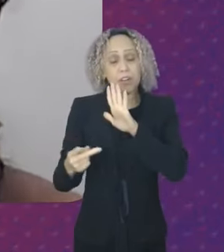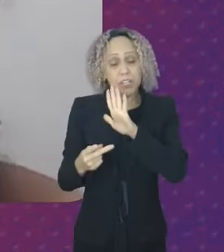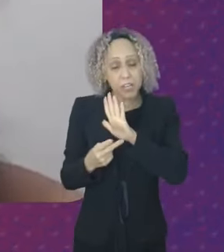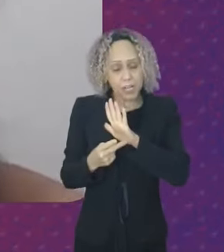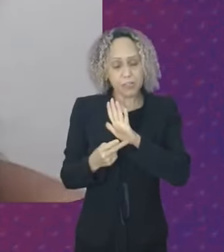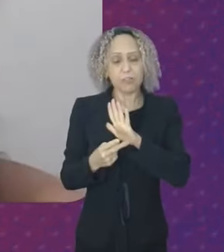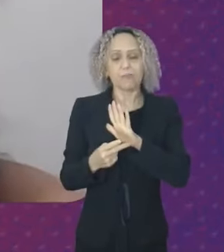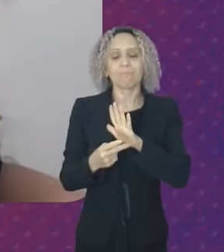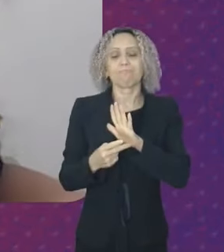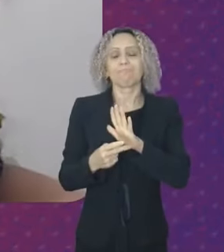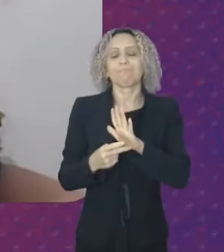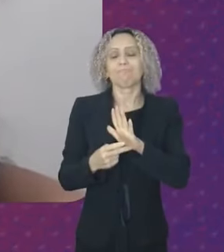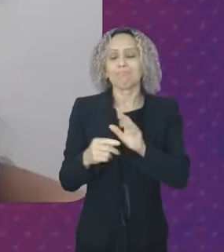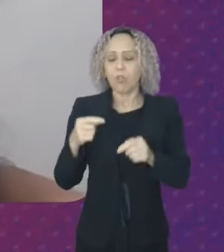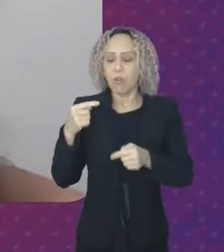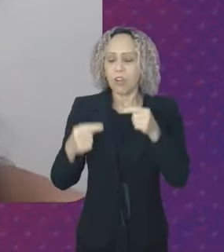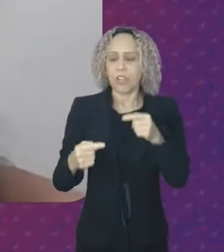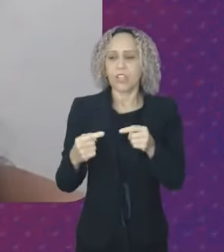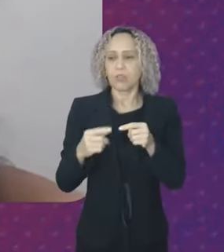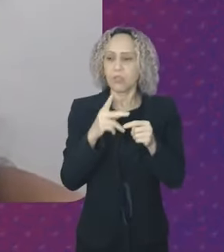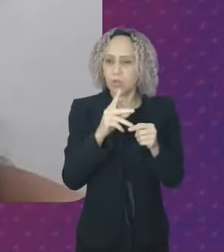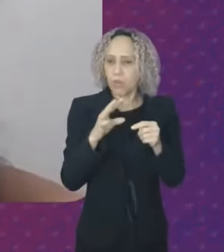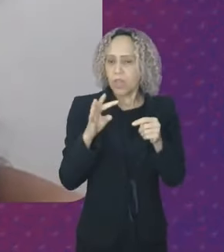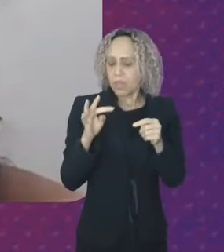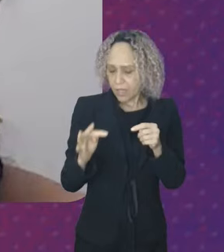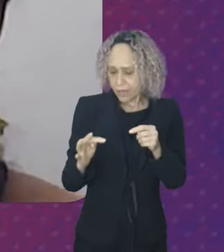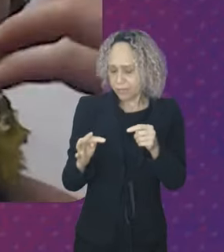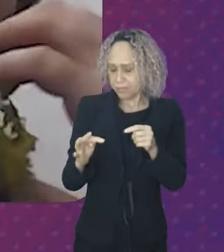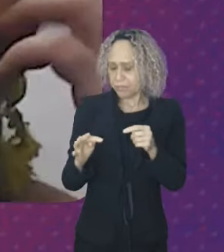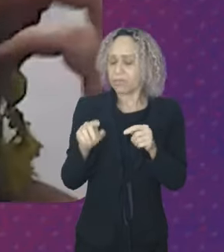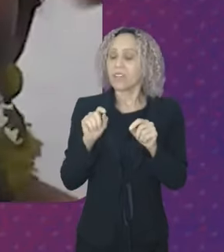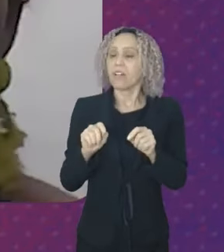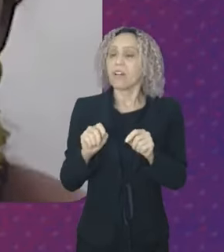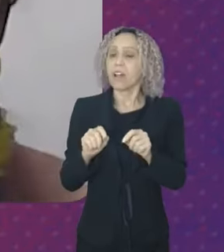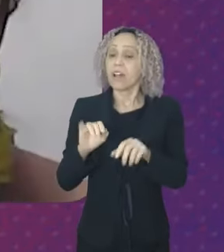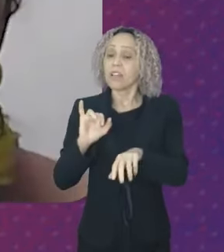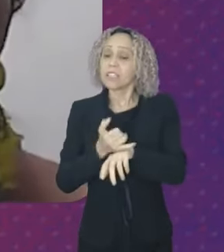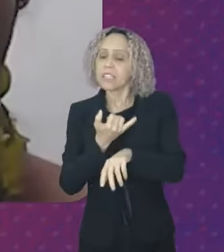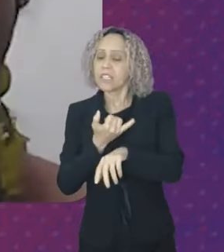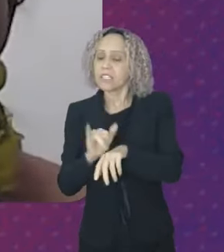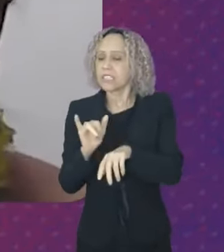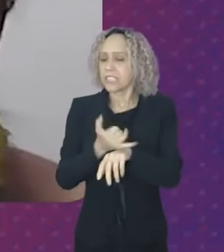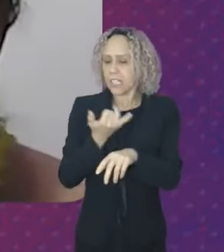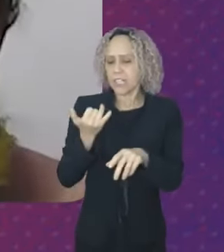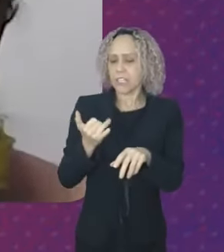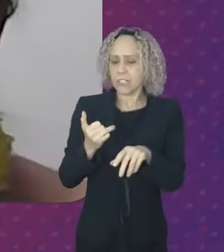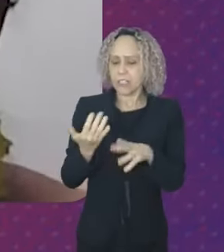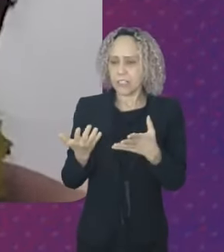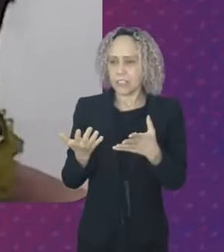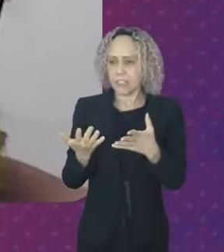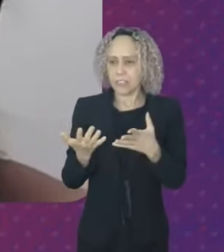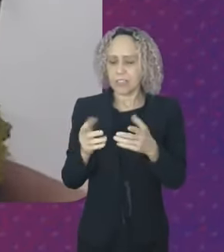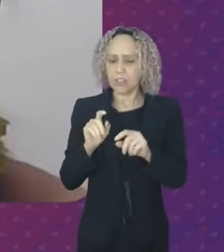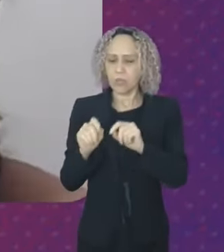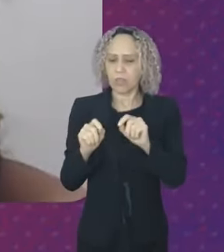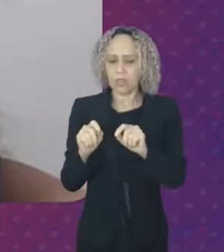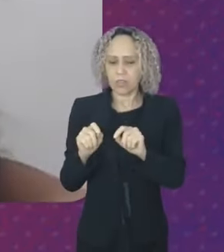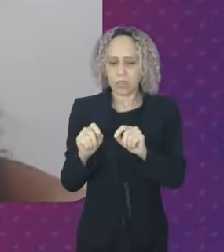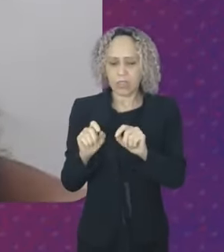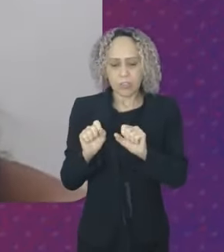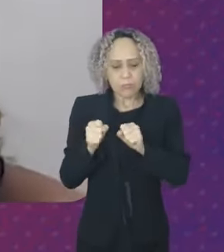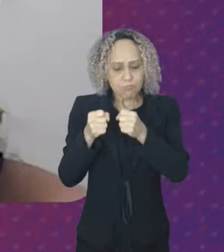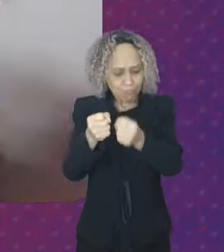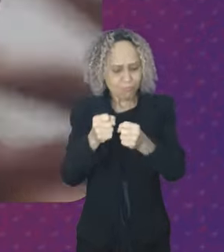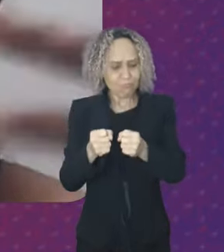normalmente essa estratégia de ataque, ela é direcionada para quem, infelizmente, né, que era o nosso caso